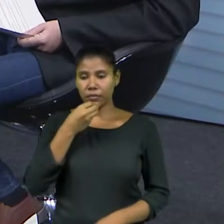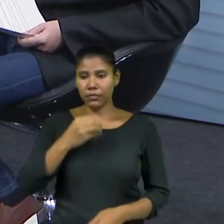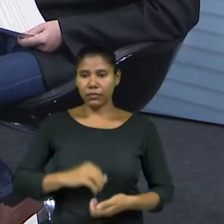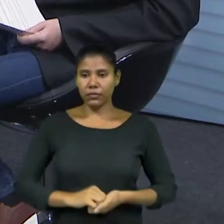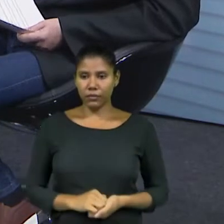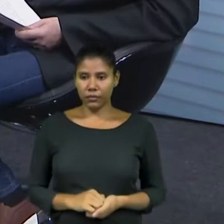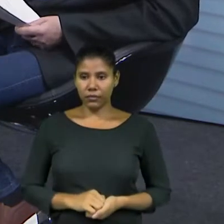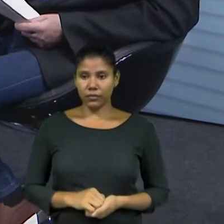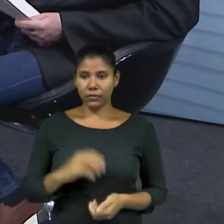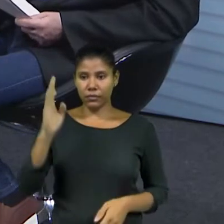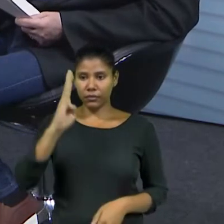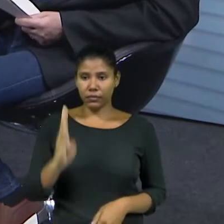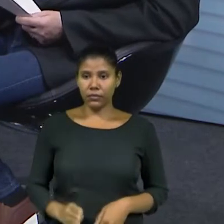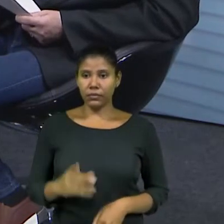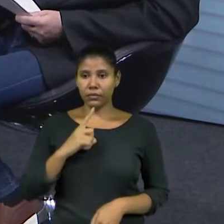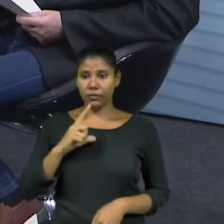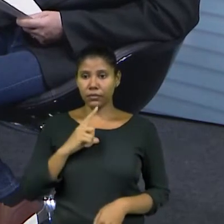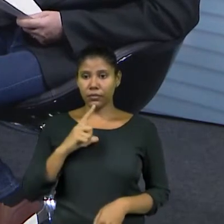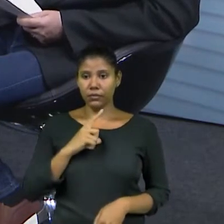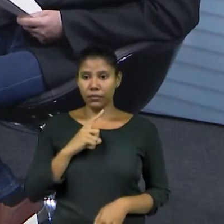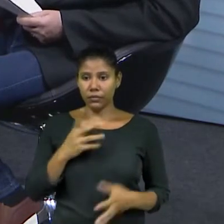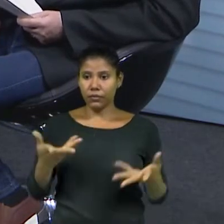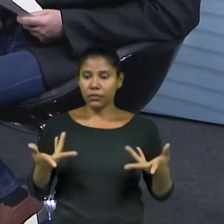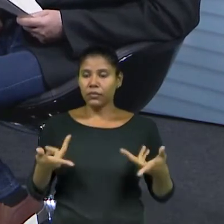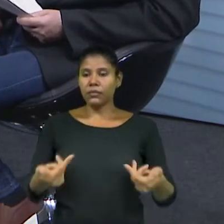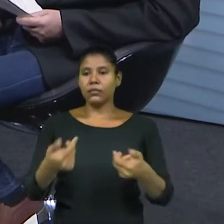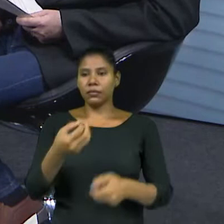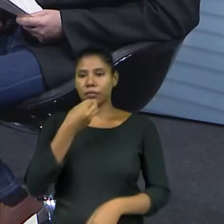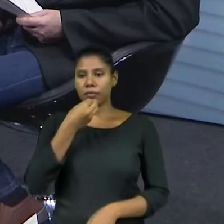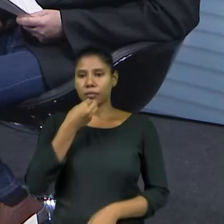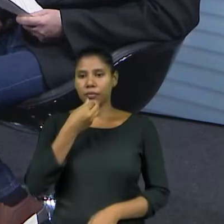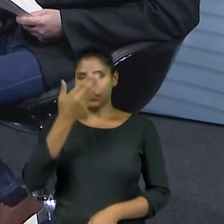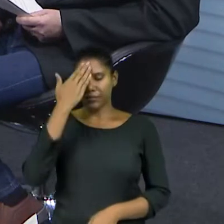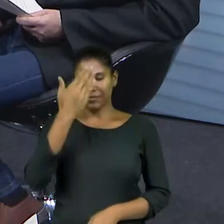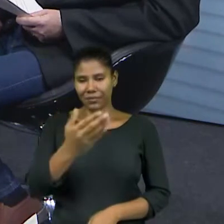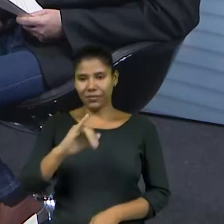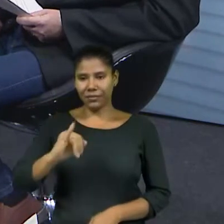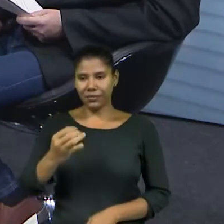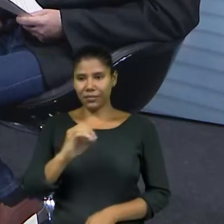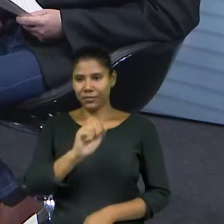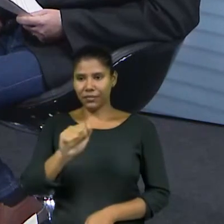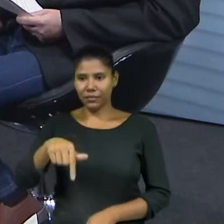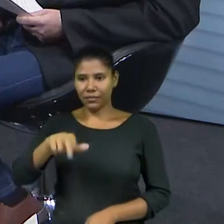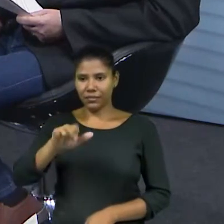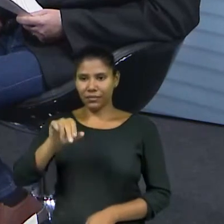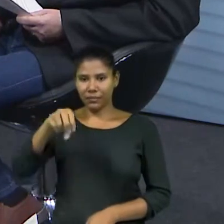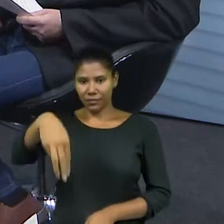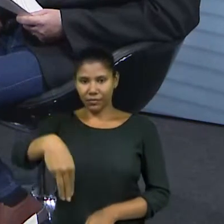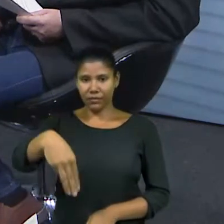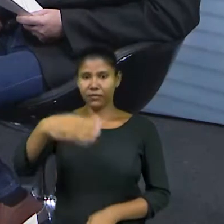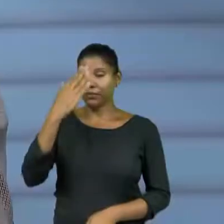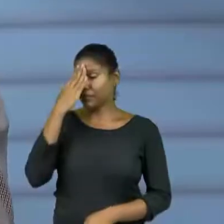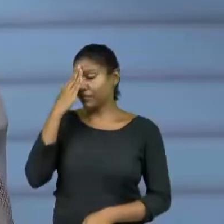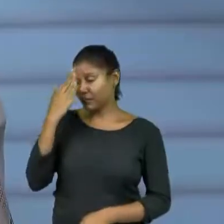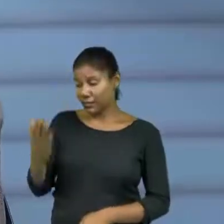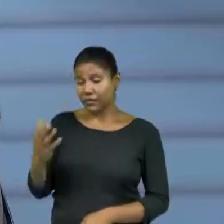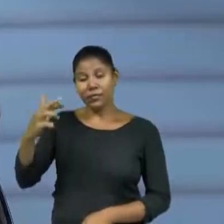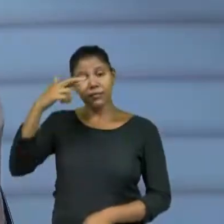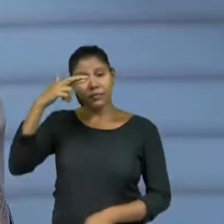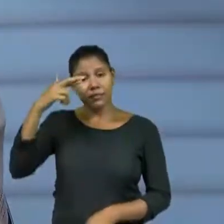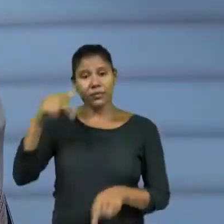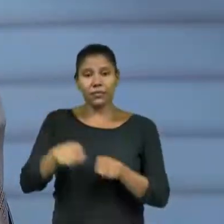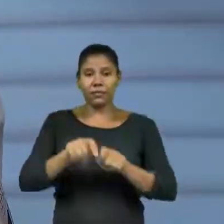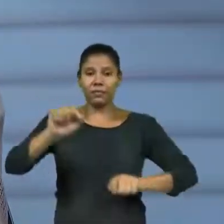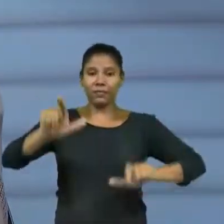oportunidade. O Brasil tem grandes oportunidades, precisamos aproveitar. Valeu, Joaquim. Um abraço, viu? Obrigado, Renato. Obrigado, TV Assembleia